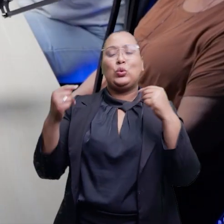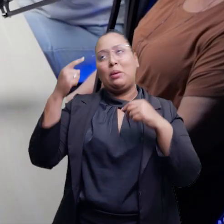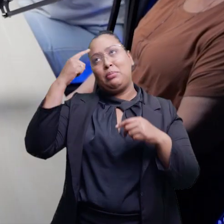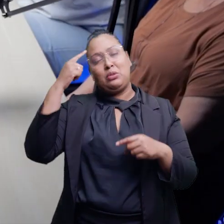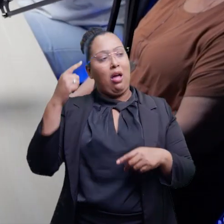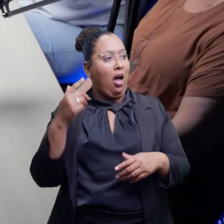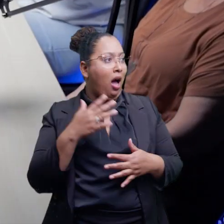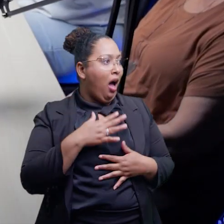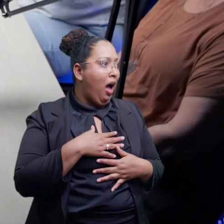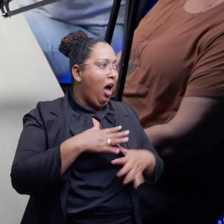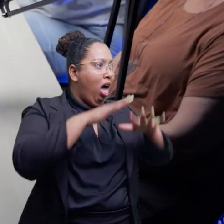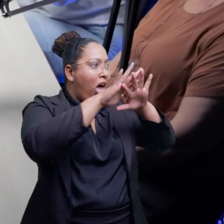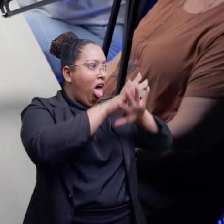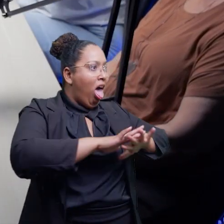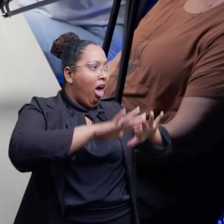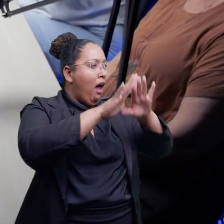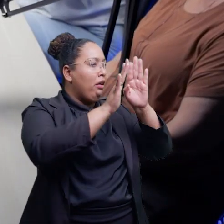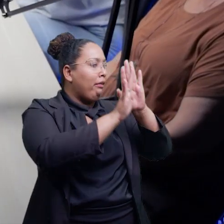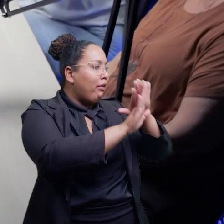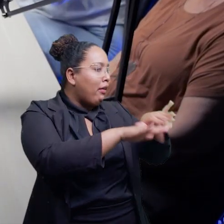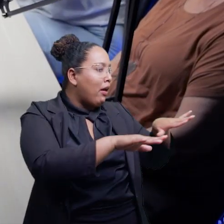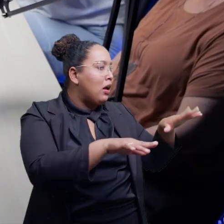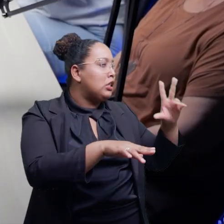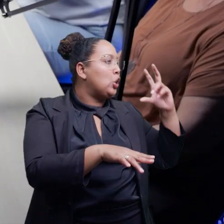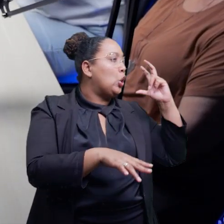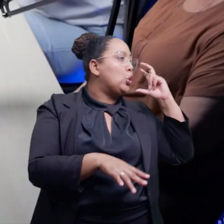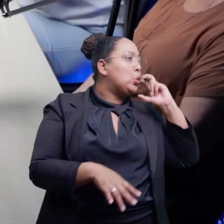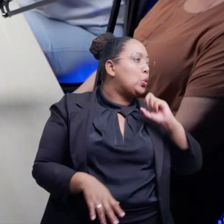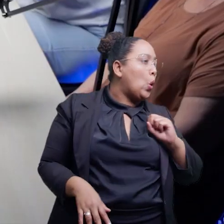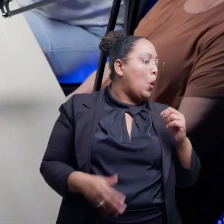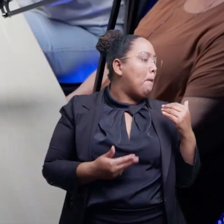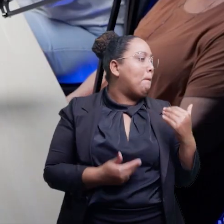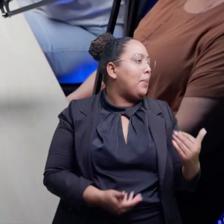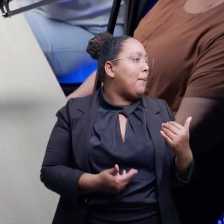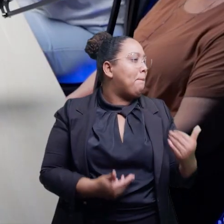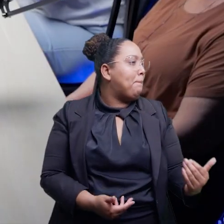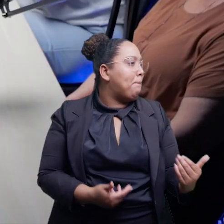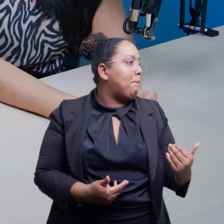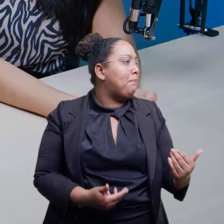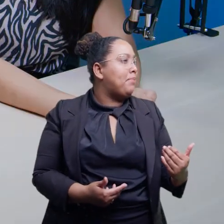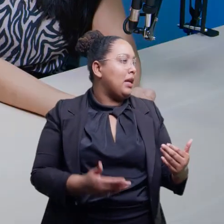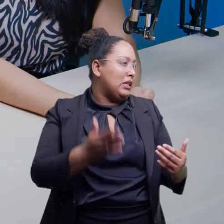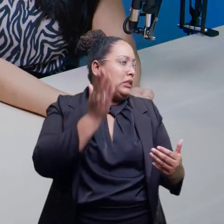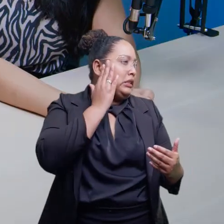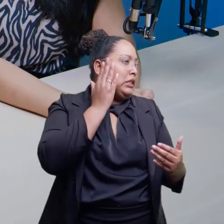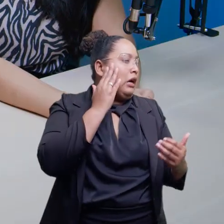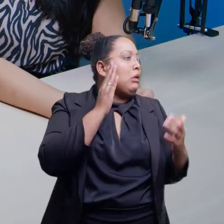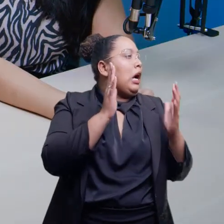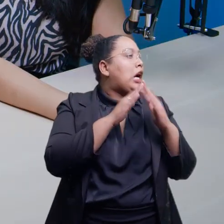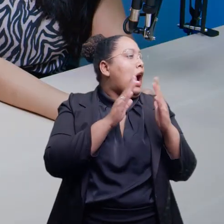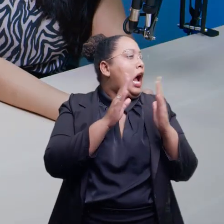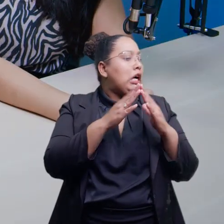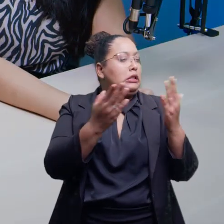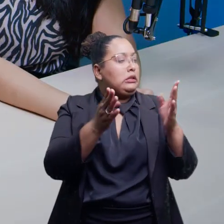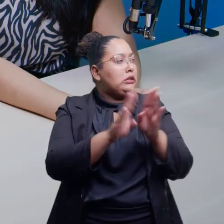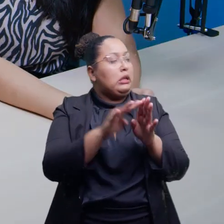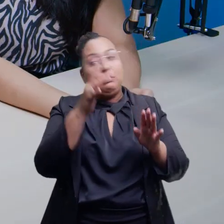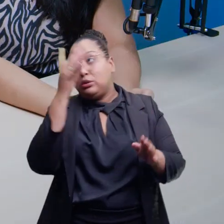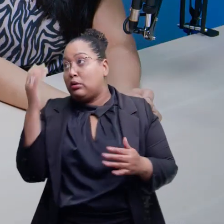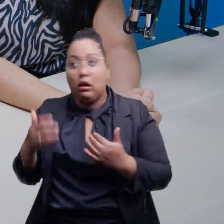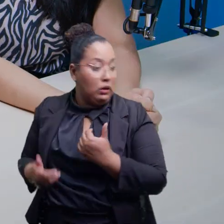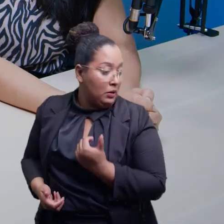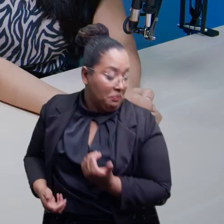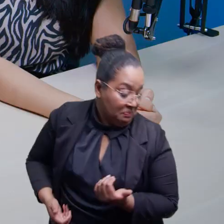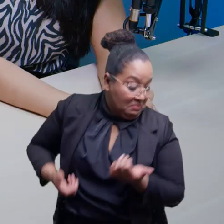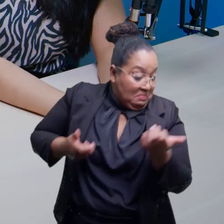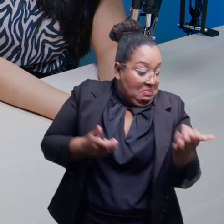imaginário popular, muito mistificado, da criança que é adotada bebezinha na porta da casa de alguém.